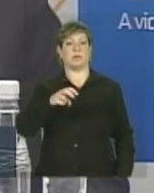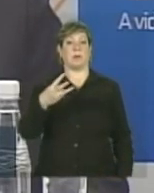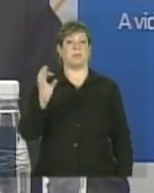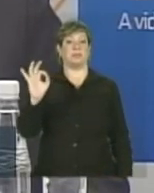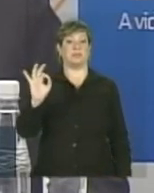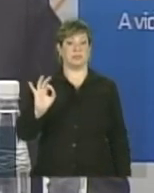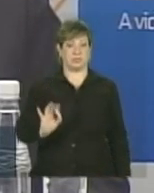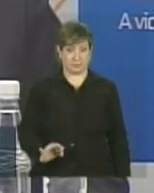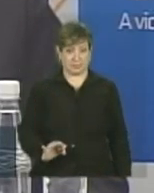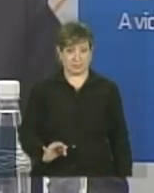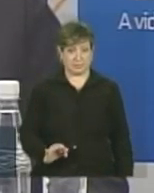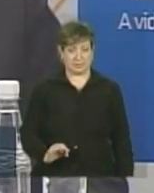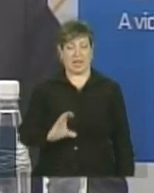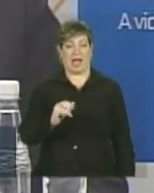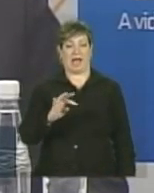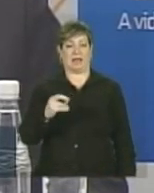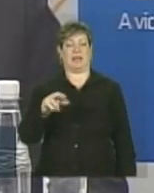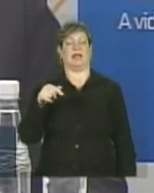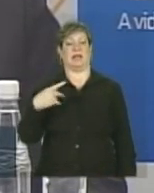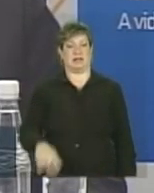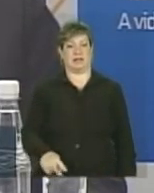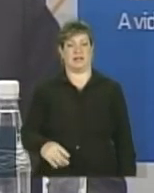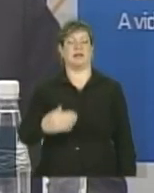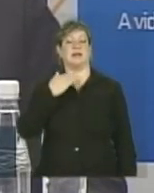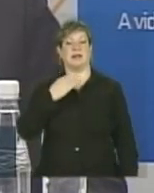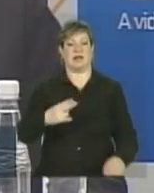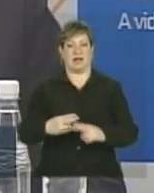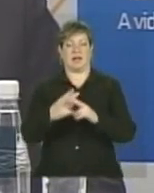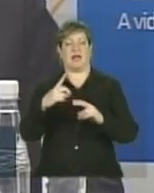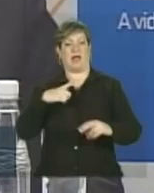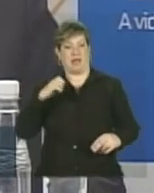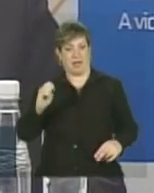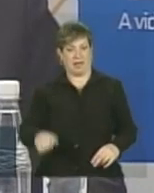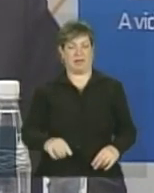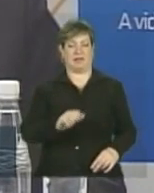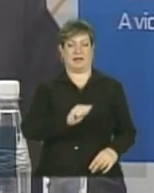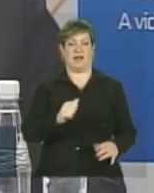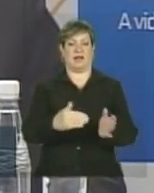82,53% da carteira da Caixa hoje é rate AA até B.